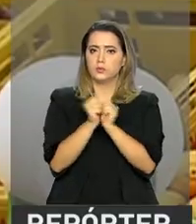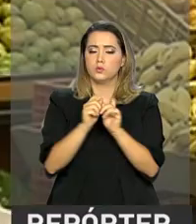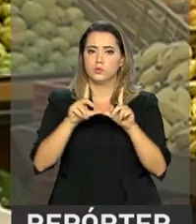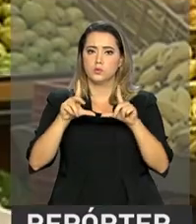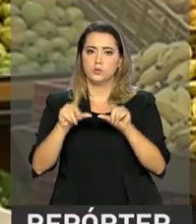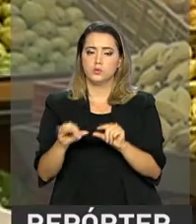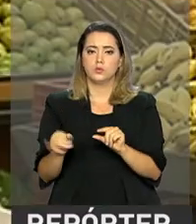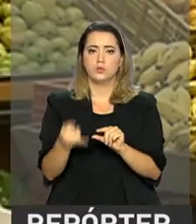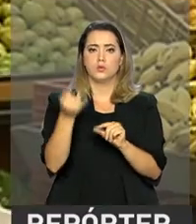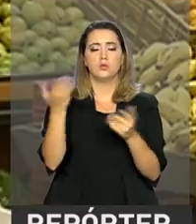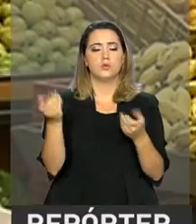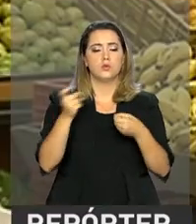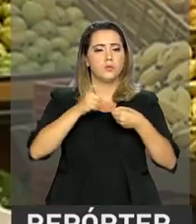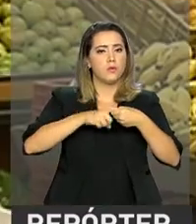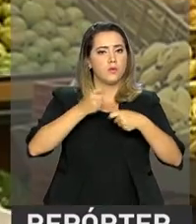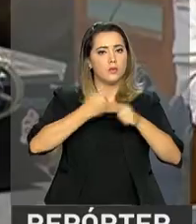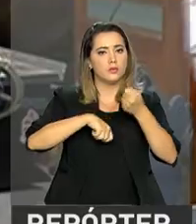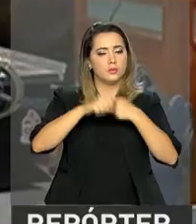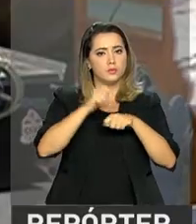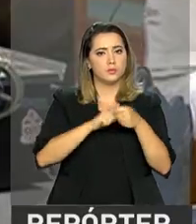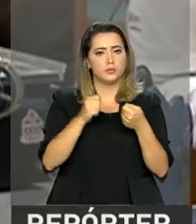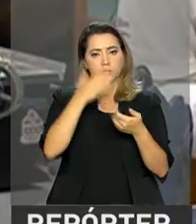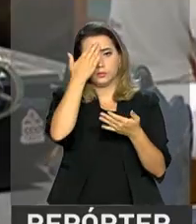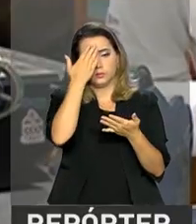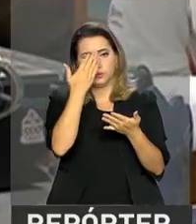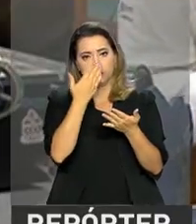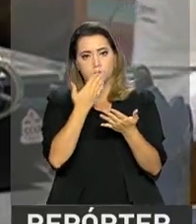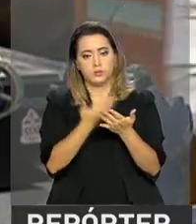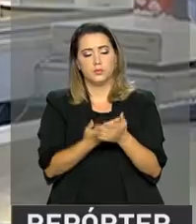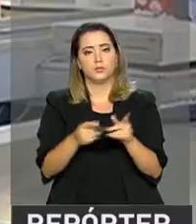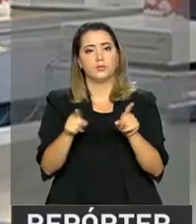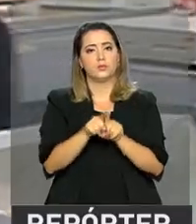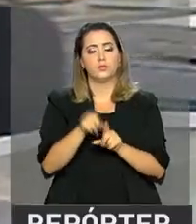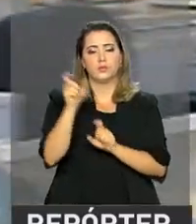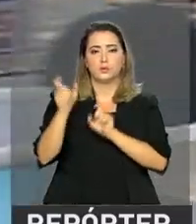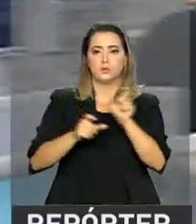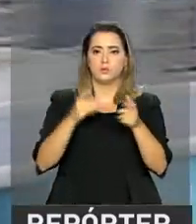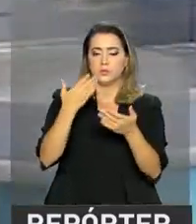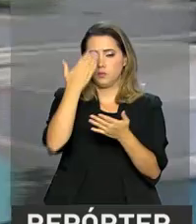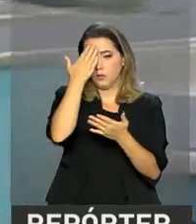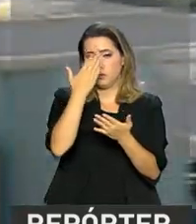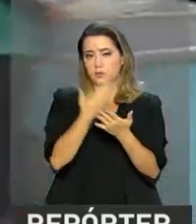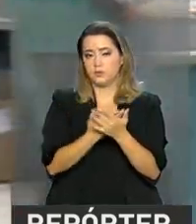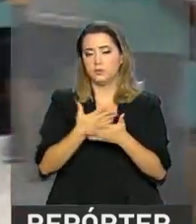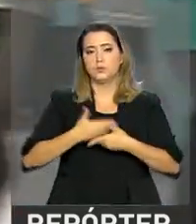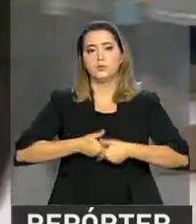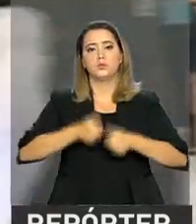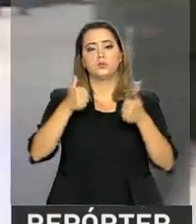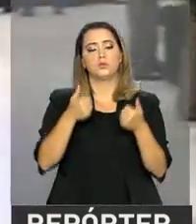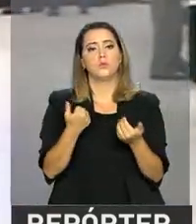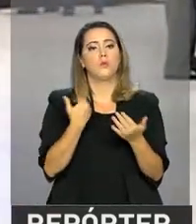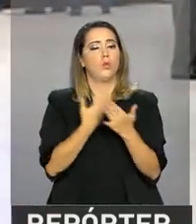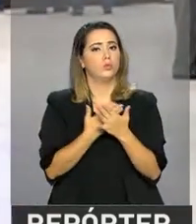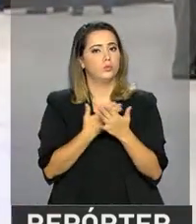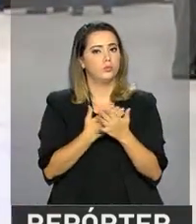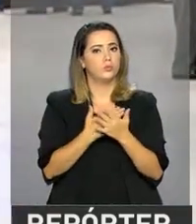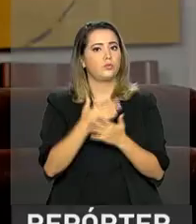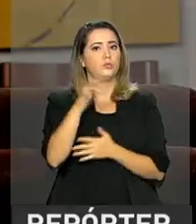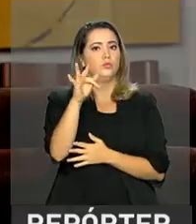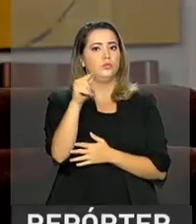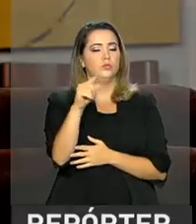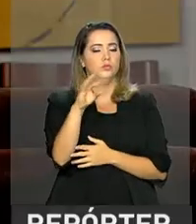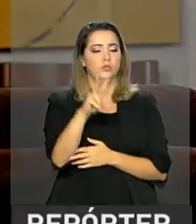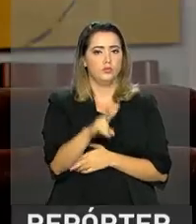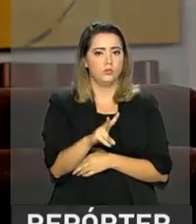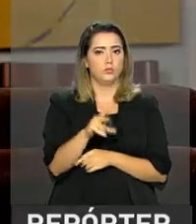dos juros e a retomada da economia, a confiança do consumidor tem aumentado, segundo estudo da Fundação Getúlio Vargas.